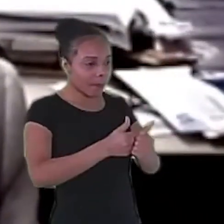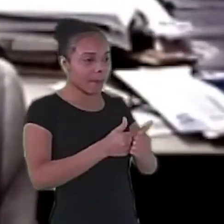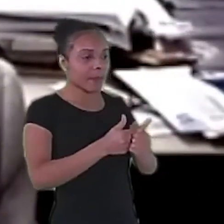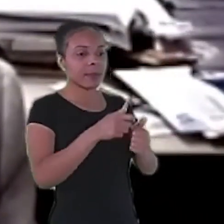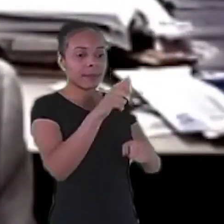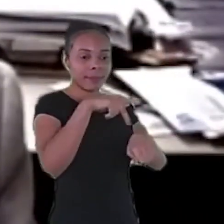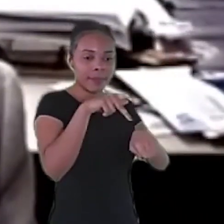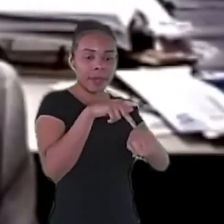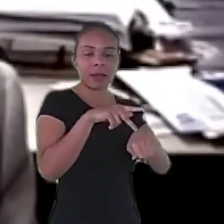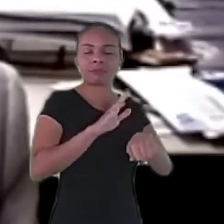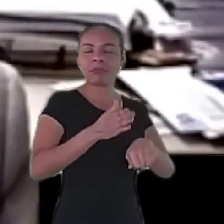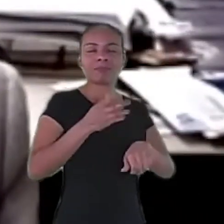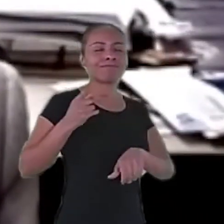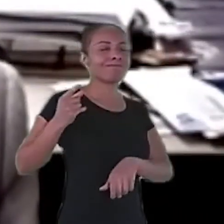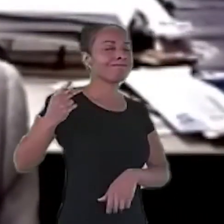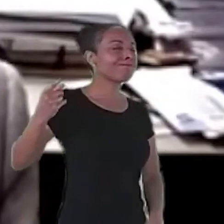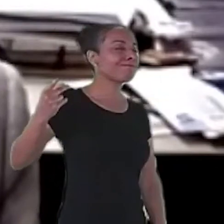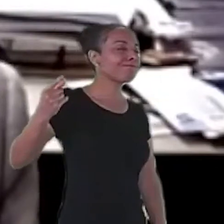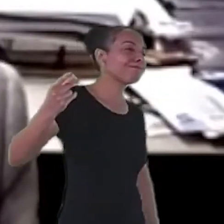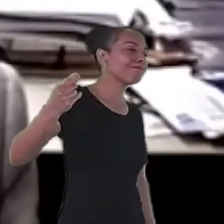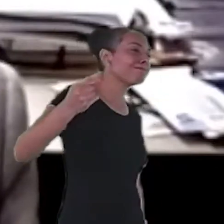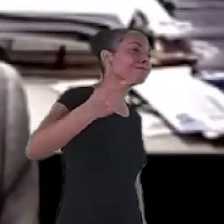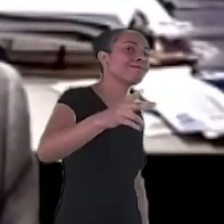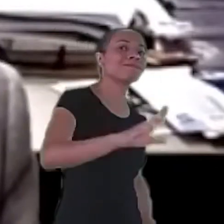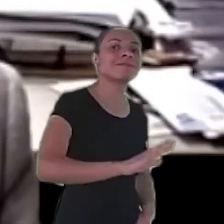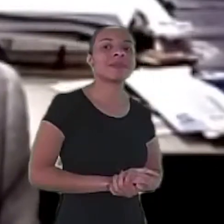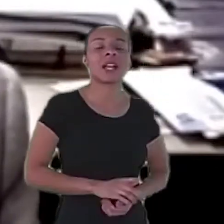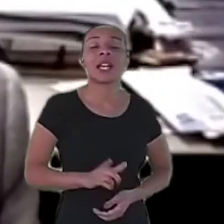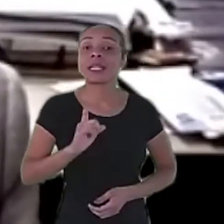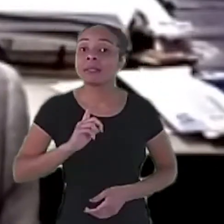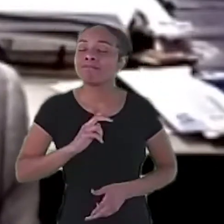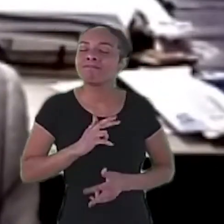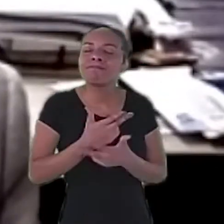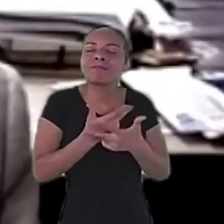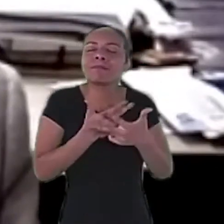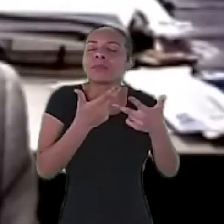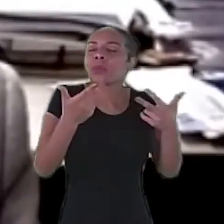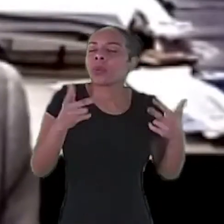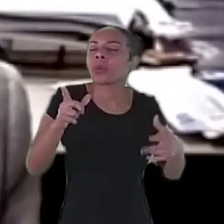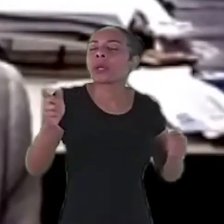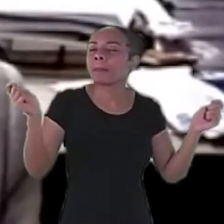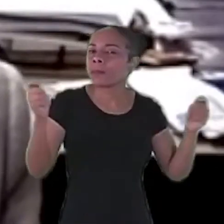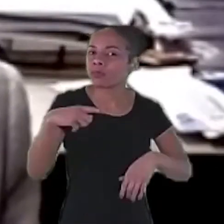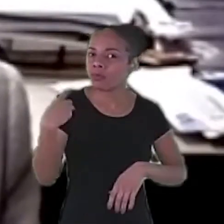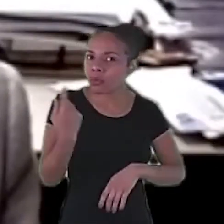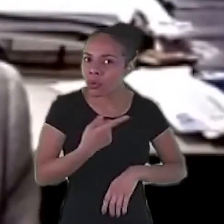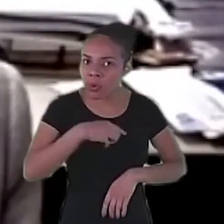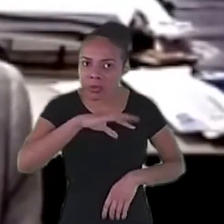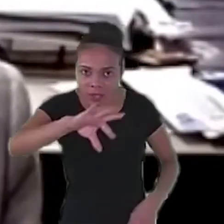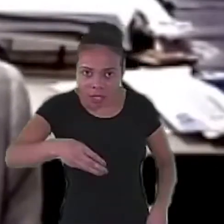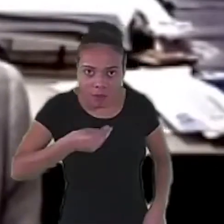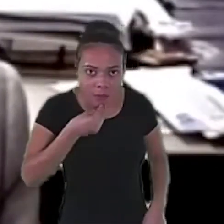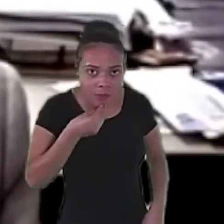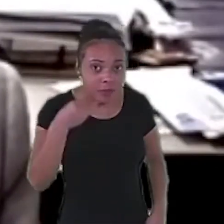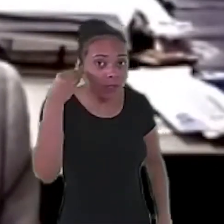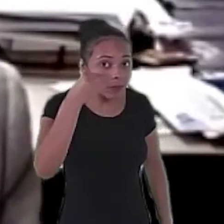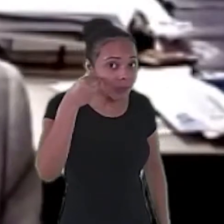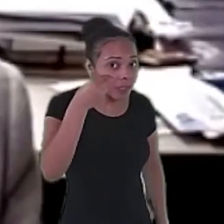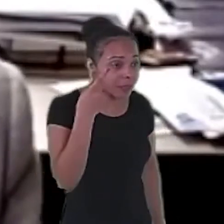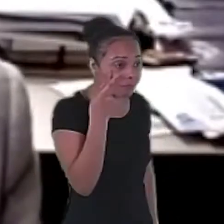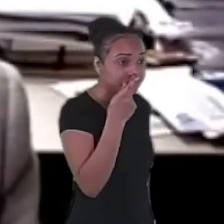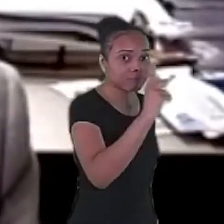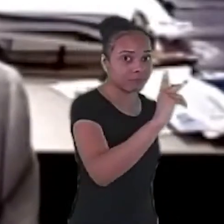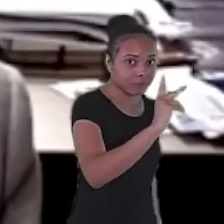vezes. Eu acho que nós temos muitas coisas que nós podemos aproveitar da experiência chinesa. Obviamente, que eu acho que é um